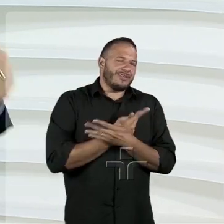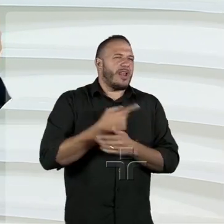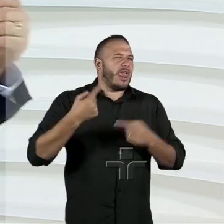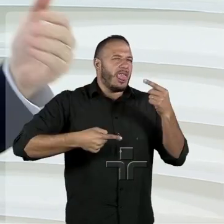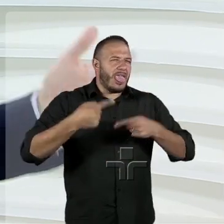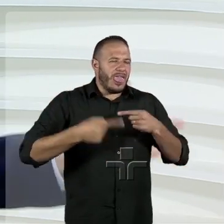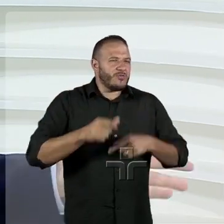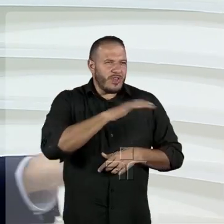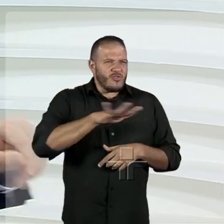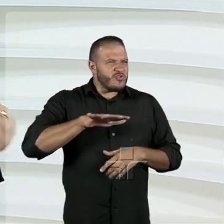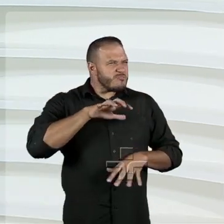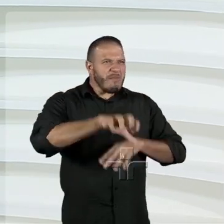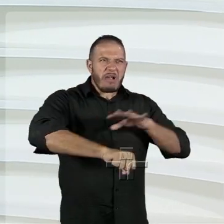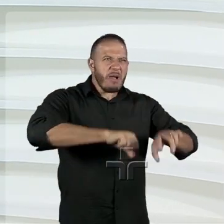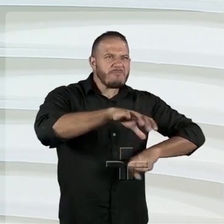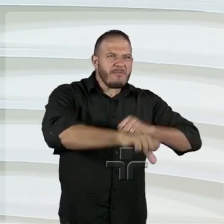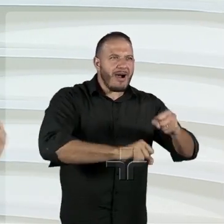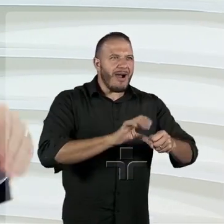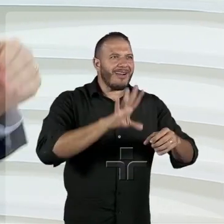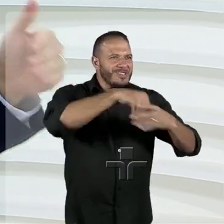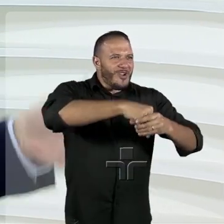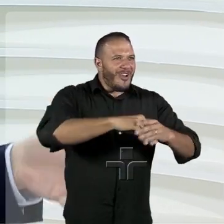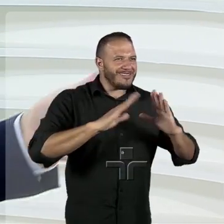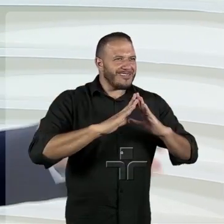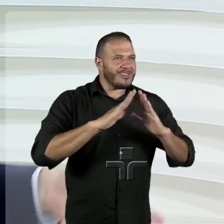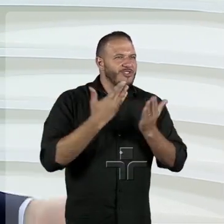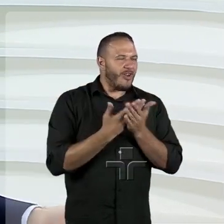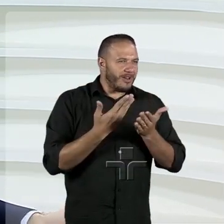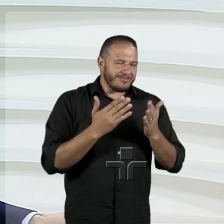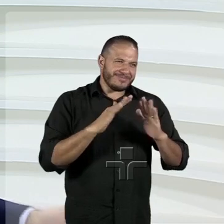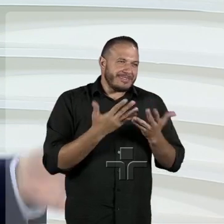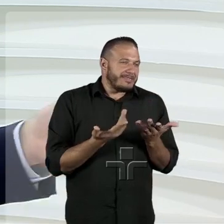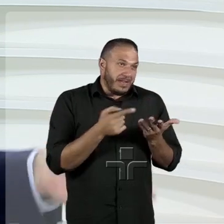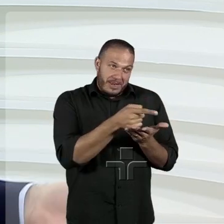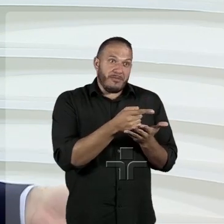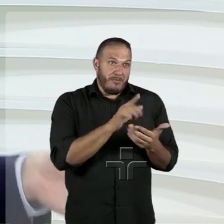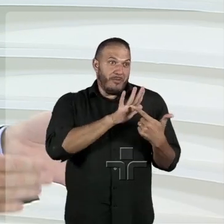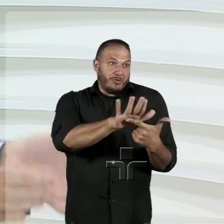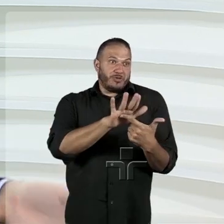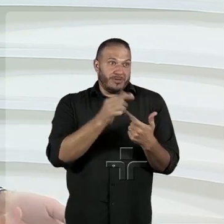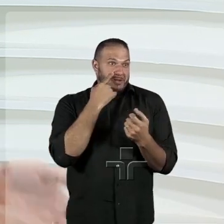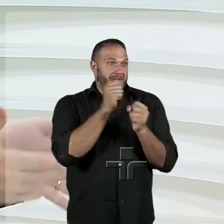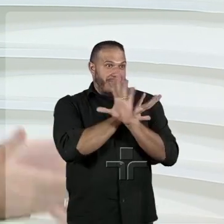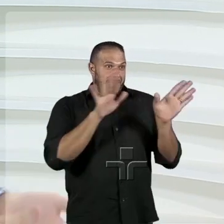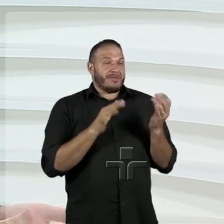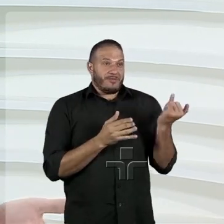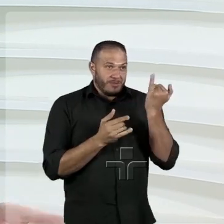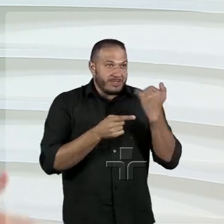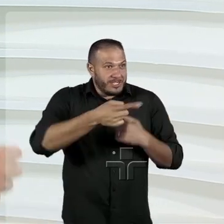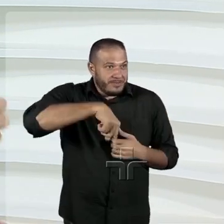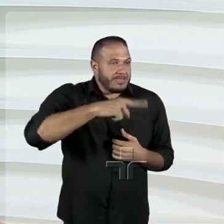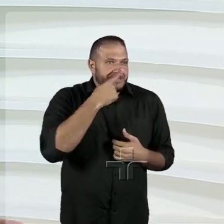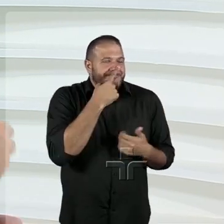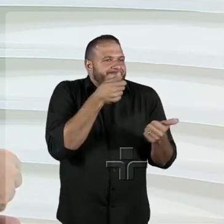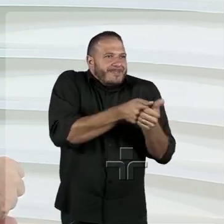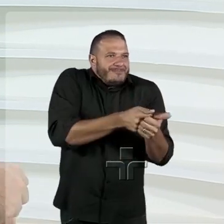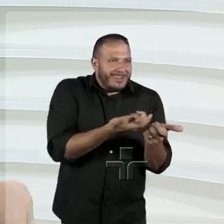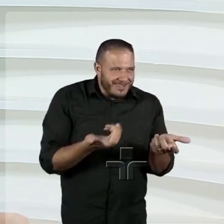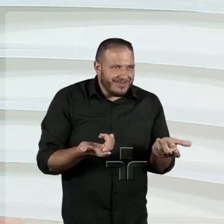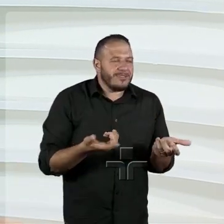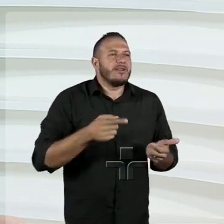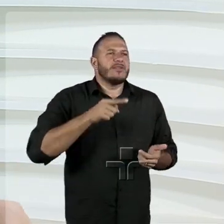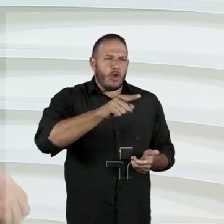das escolas, da reorganização, aquilo foi uma mensagem clara e importante que a gente precisa estar próximo. Nós